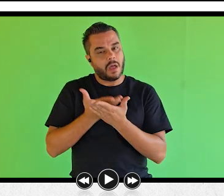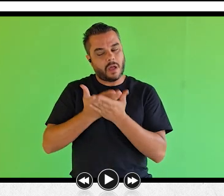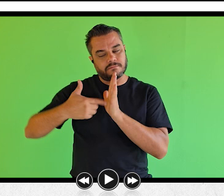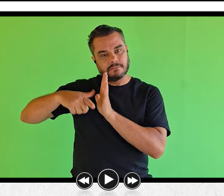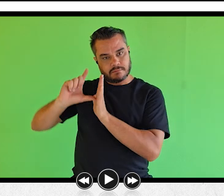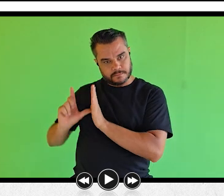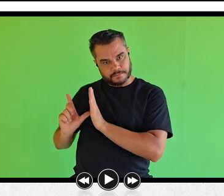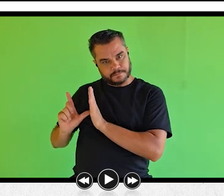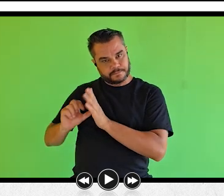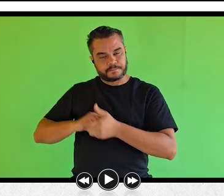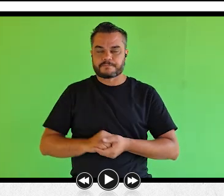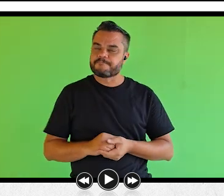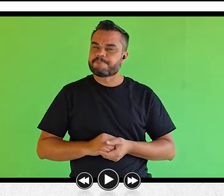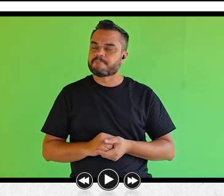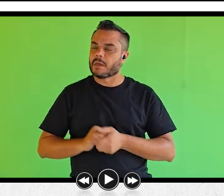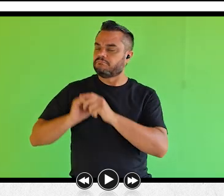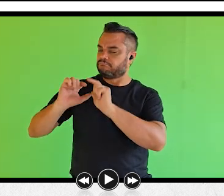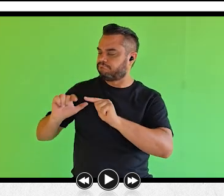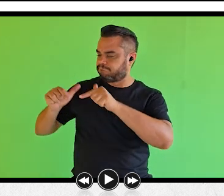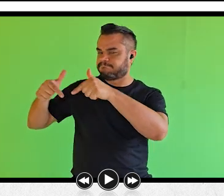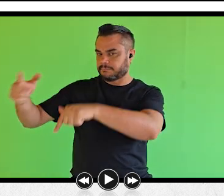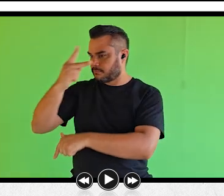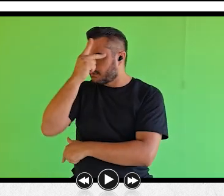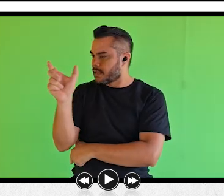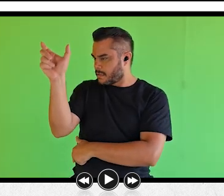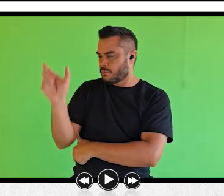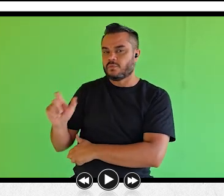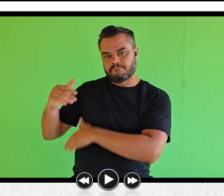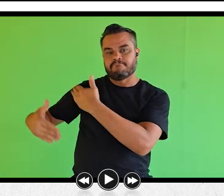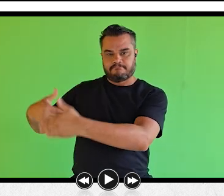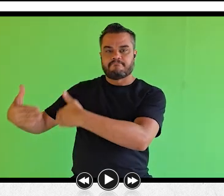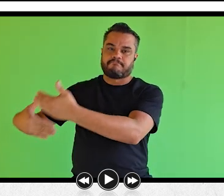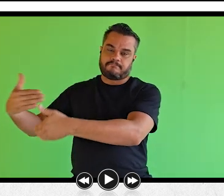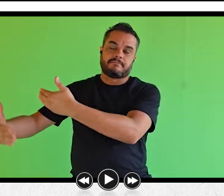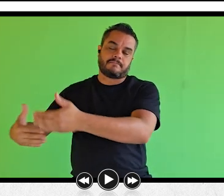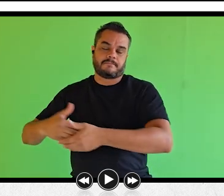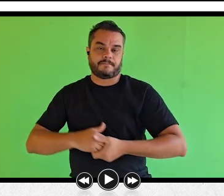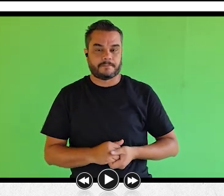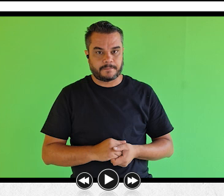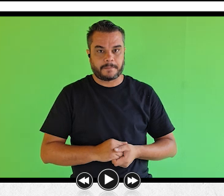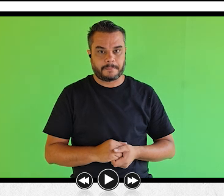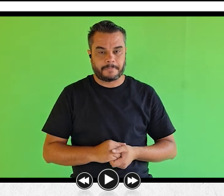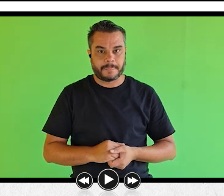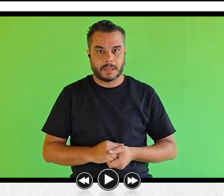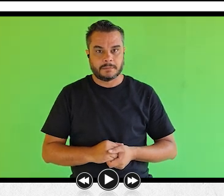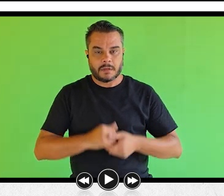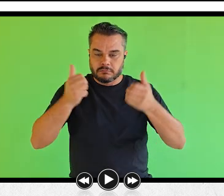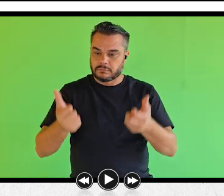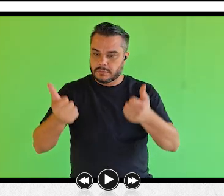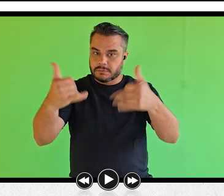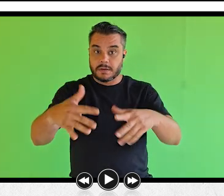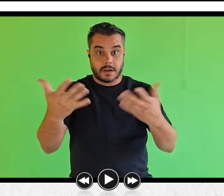trabalho que esses trabalhadores desenvolvem, né? E para falar sobre a inclusão dos catadores de materiais